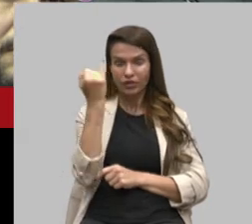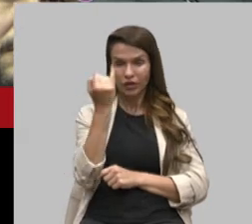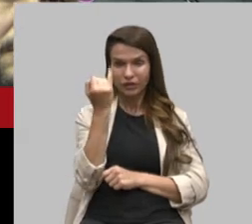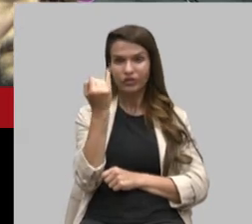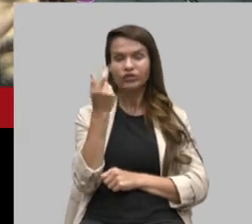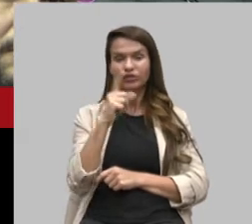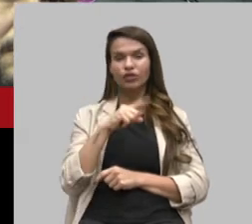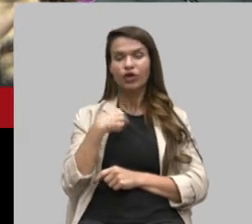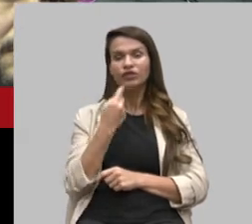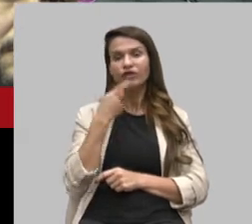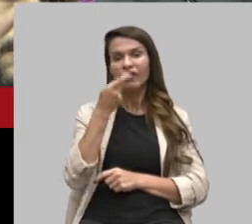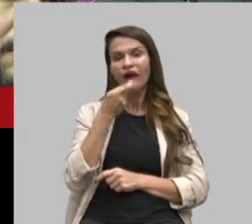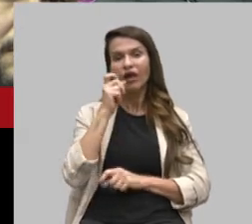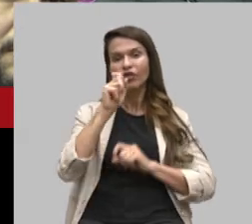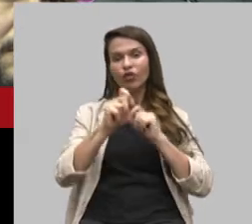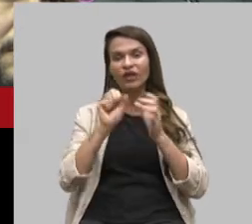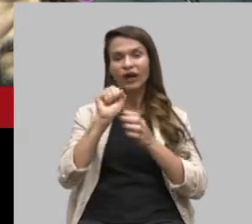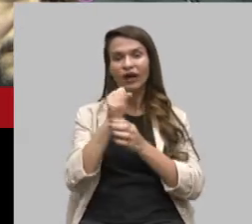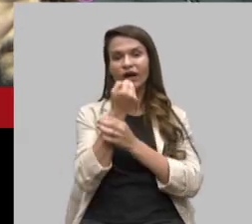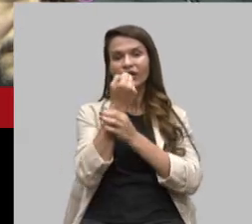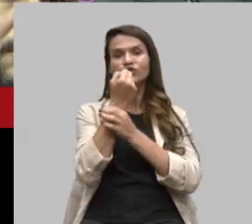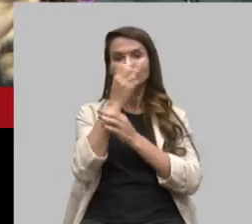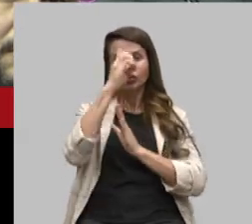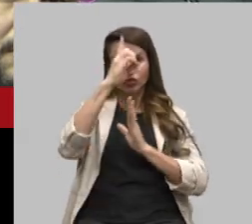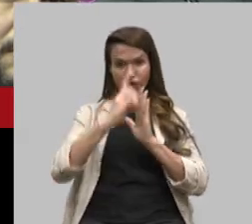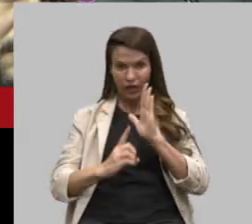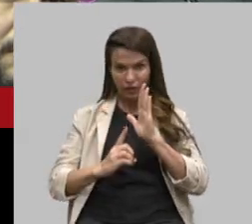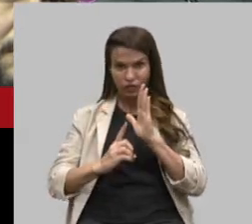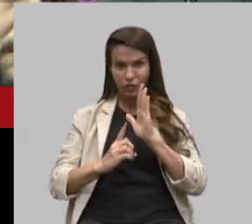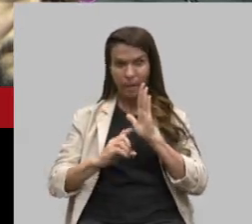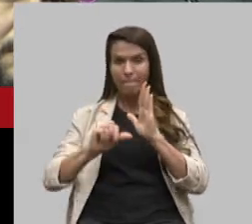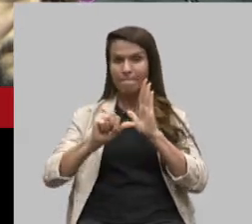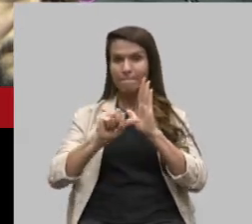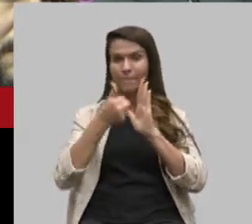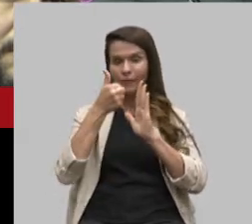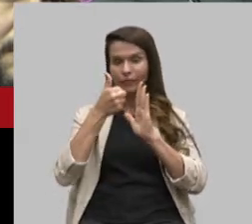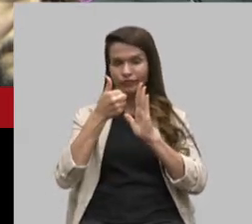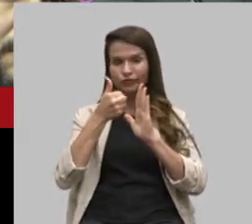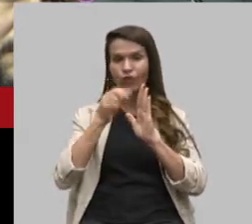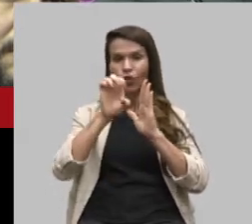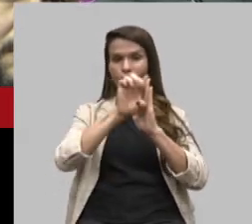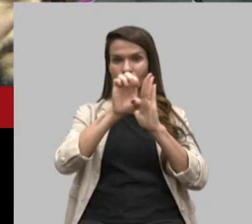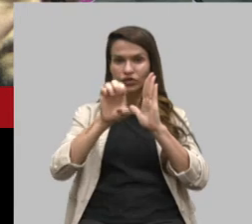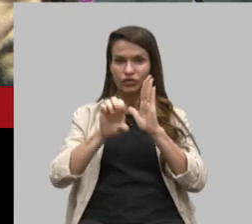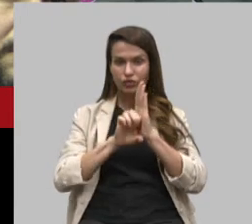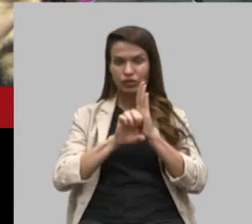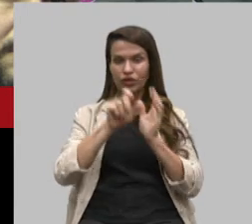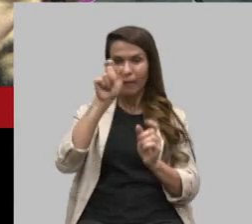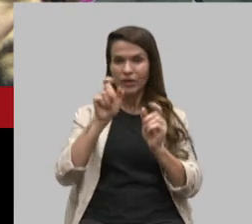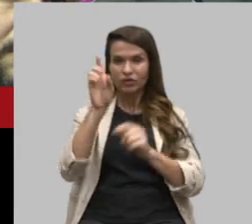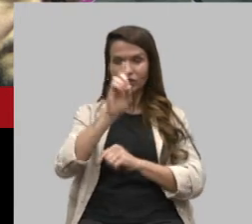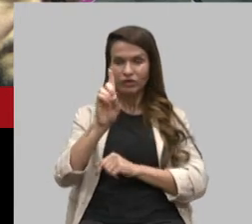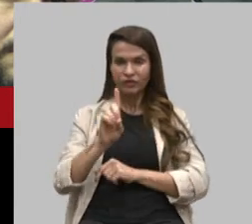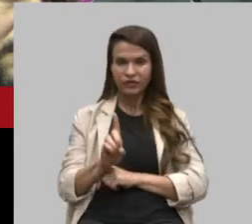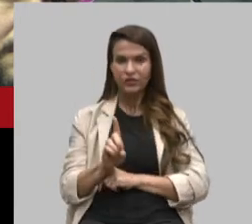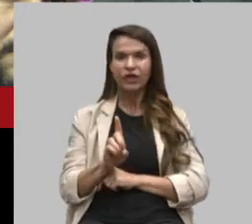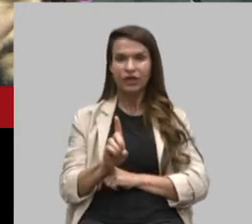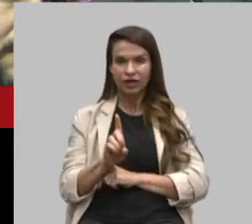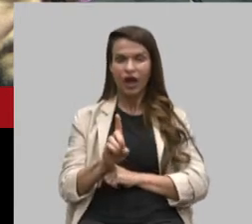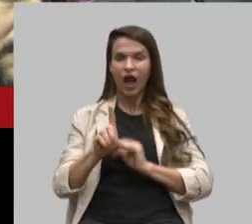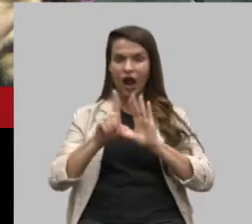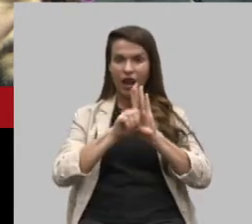estamos falando da garantia de um direito primeiramente o estatuto da pessoa com deficiência a lei